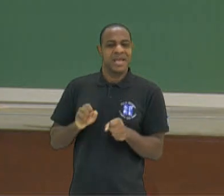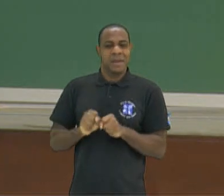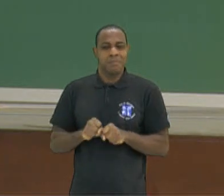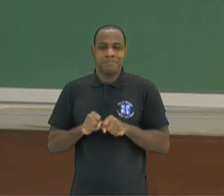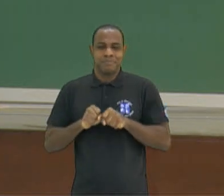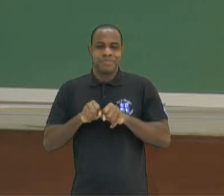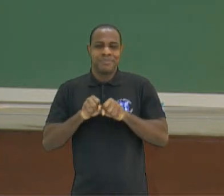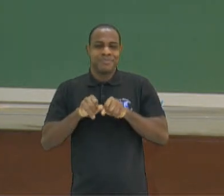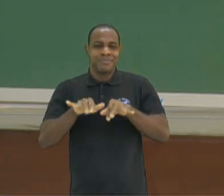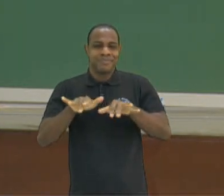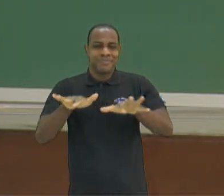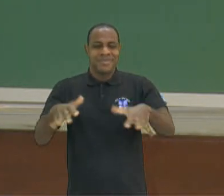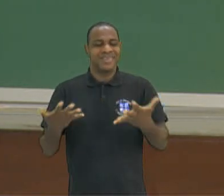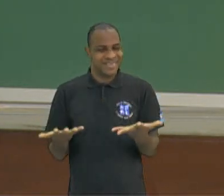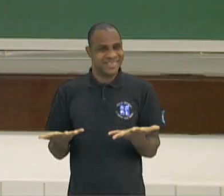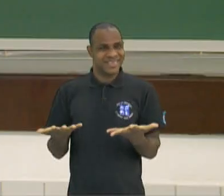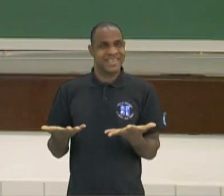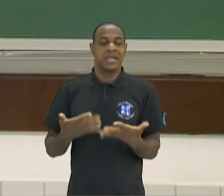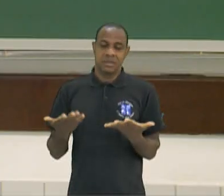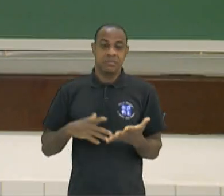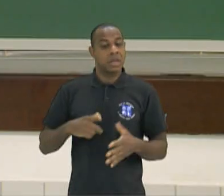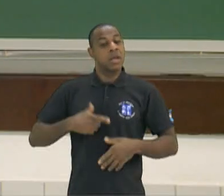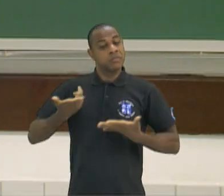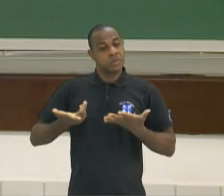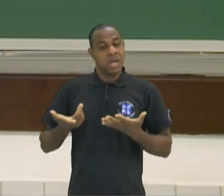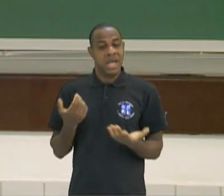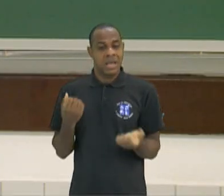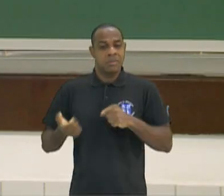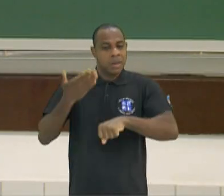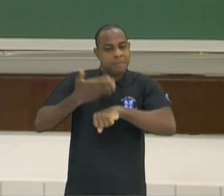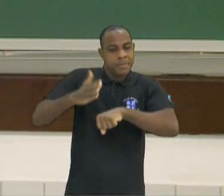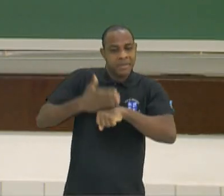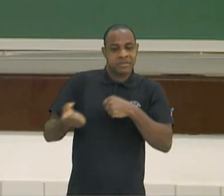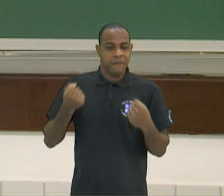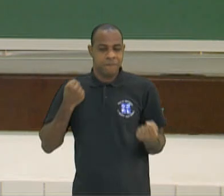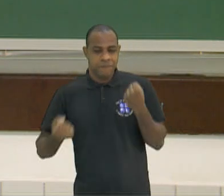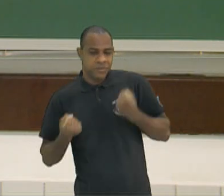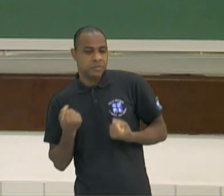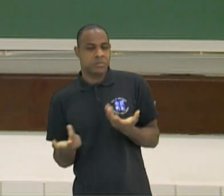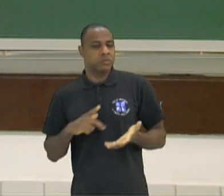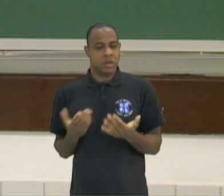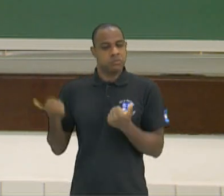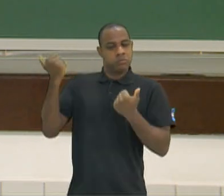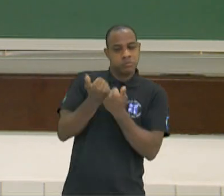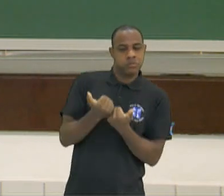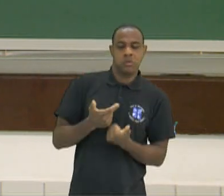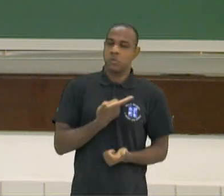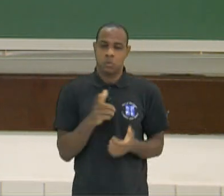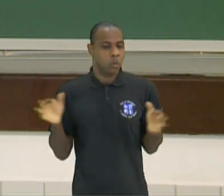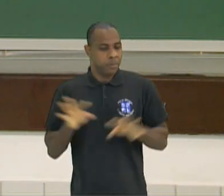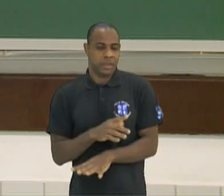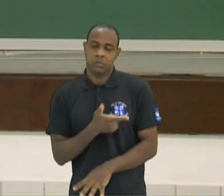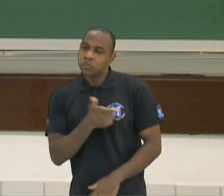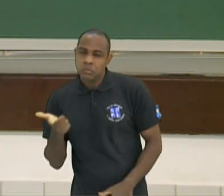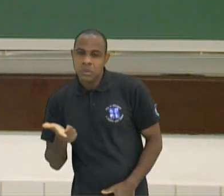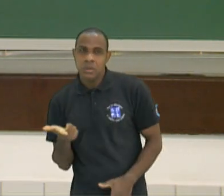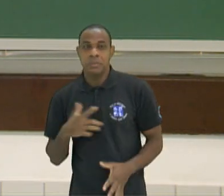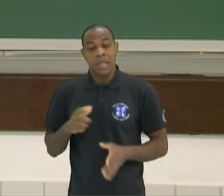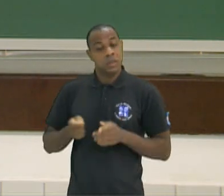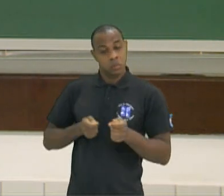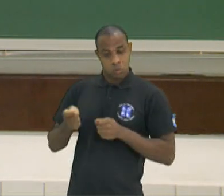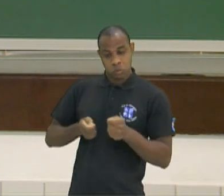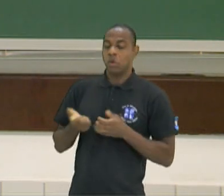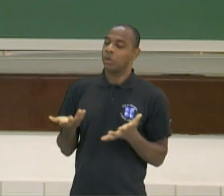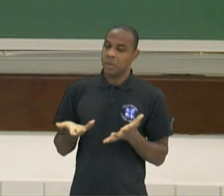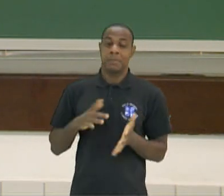vai tirar completamente a atividade física, né? Não vai substituir por completa a atividade física e com toda certeza